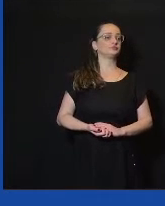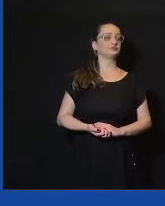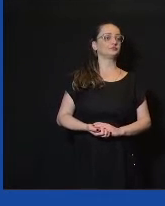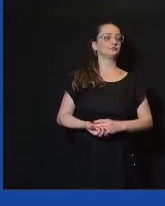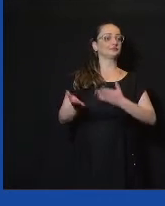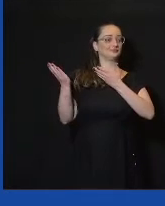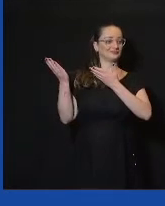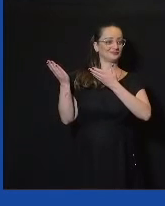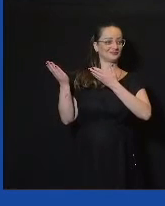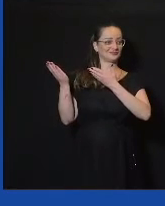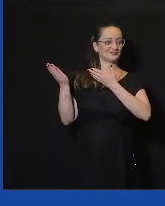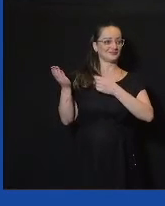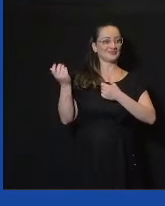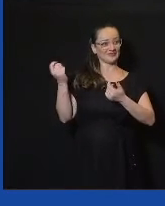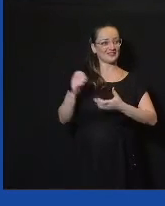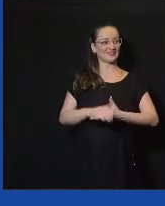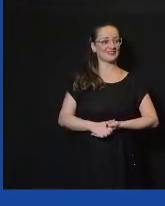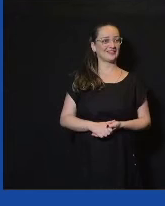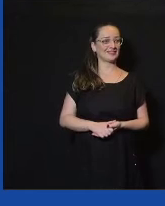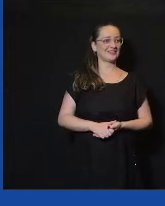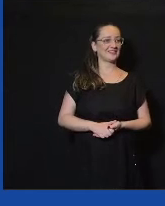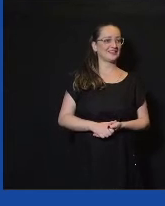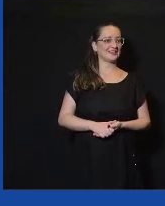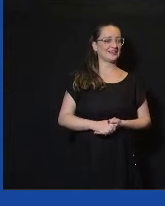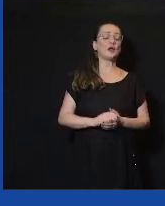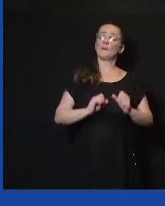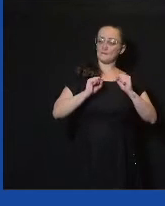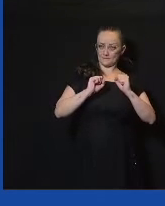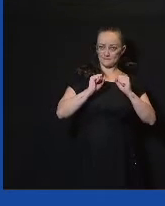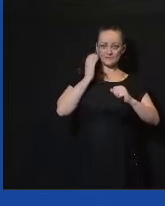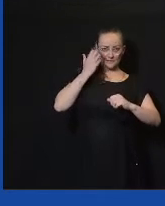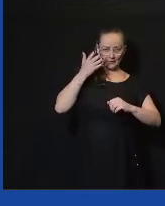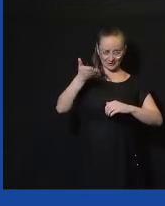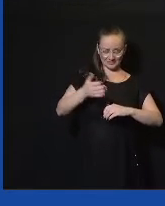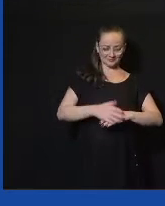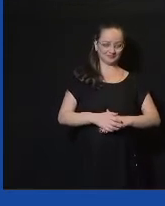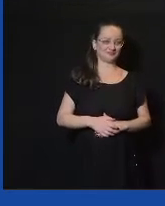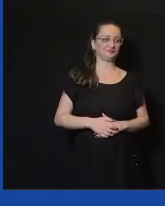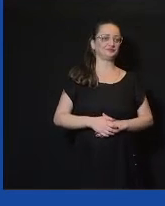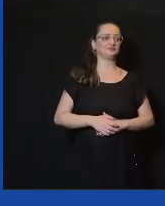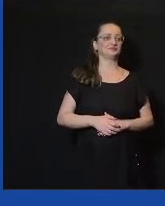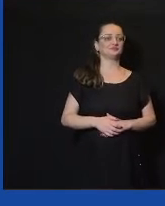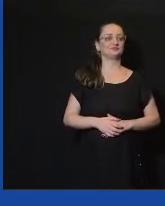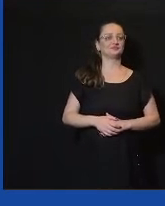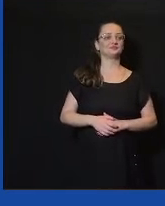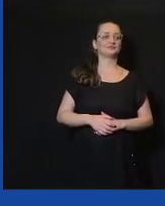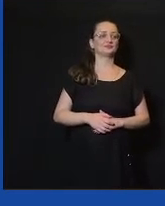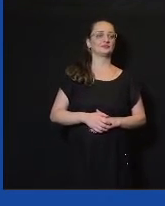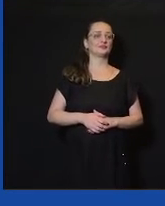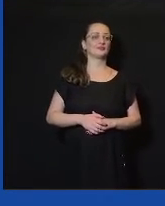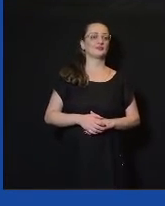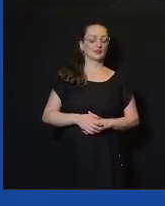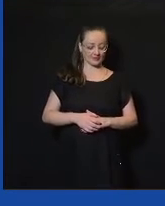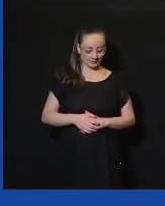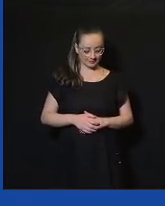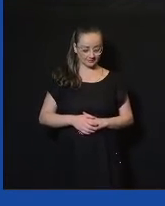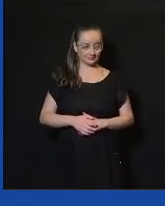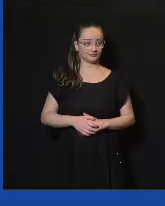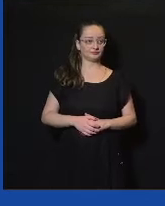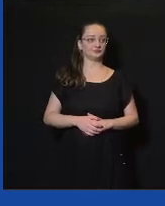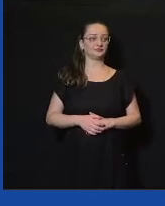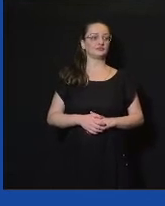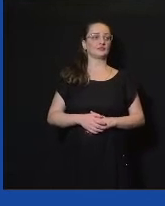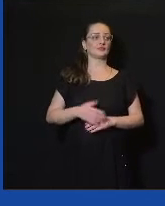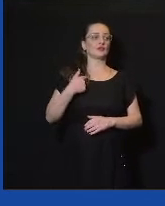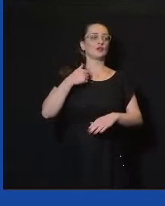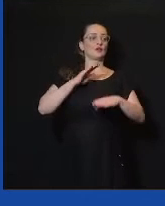Posso falar antes, se você quiser, Rê? Pode falar, então. Te dou então, a vez, Renato, pode falar. Eu fiz uma